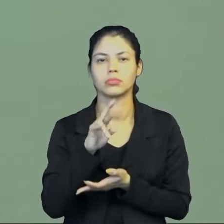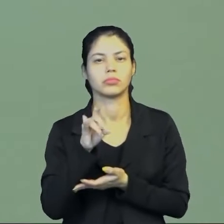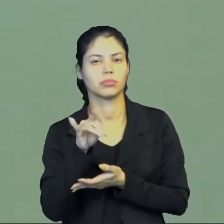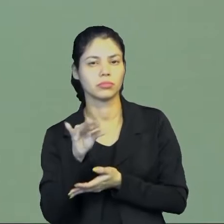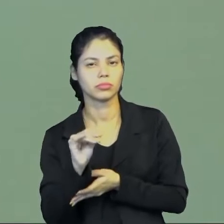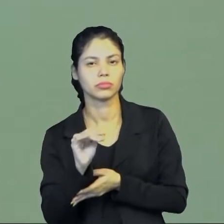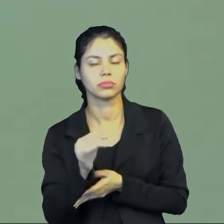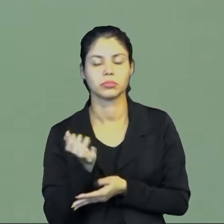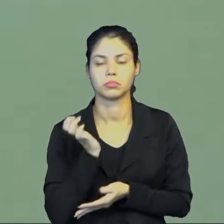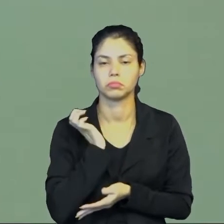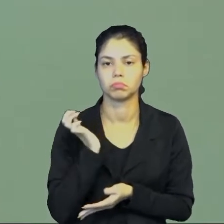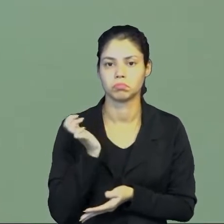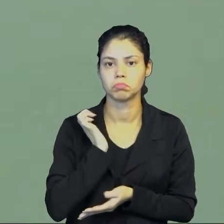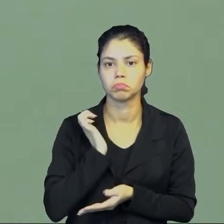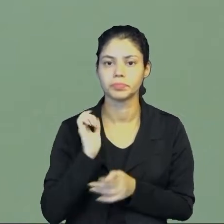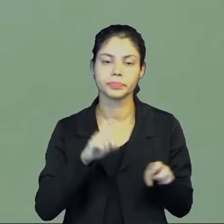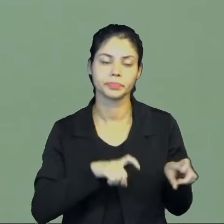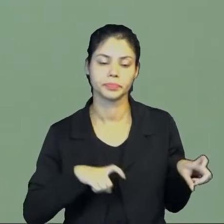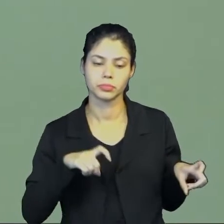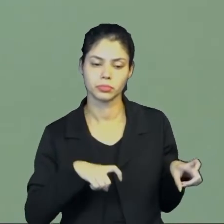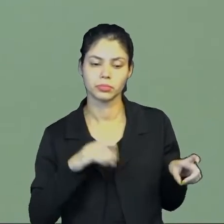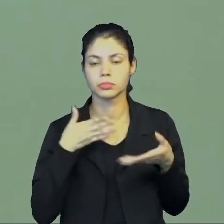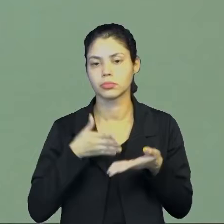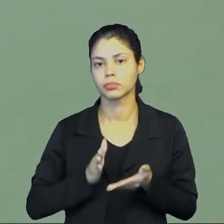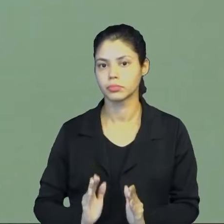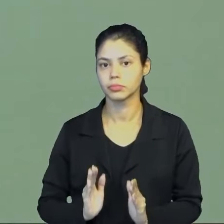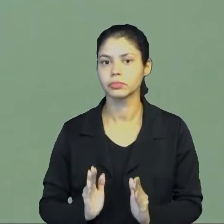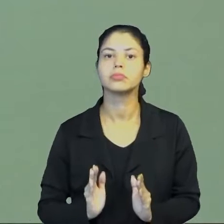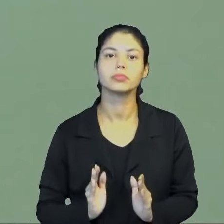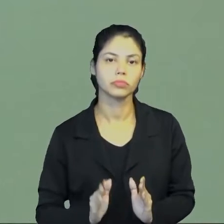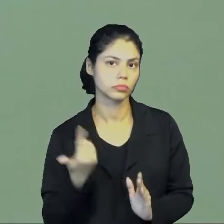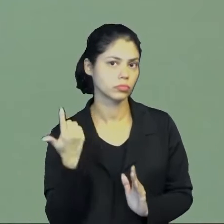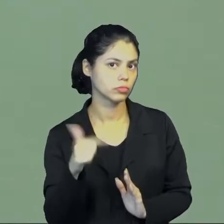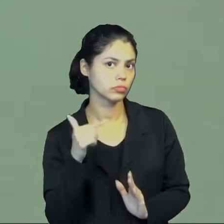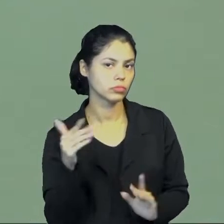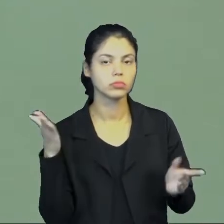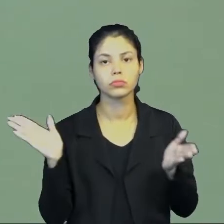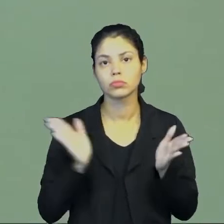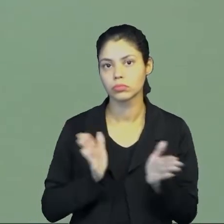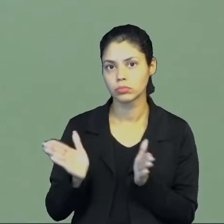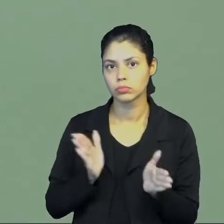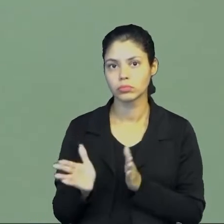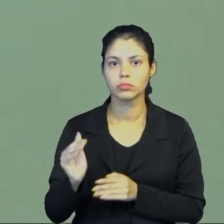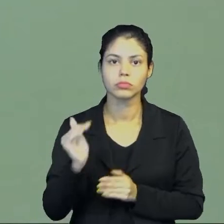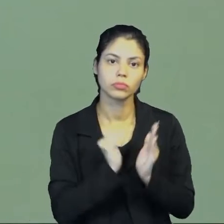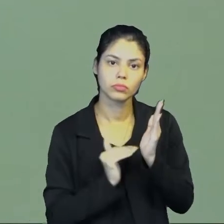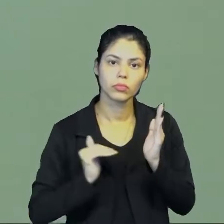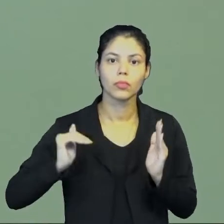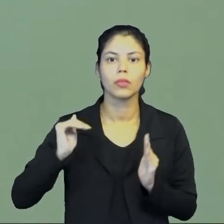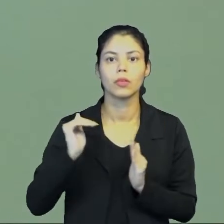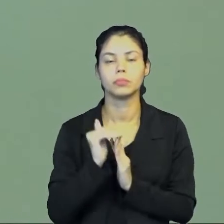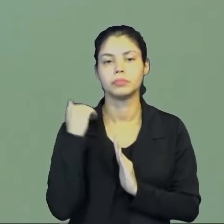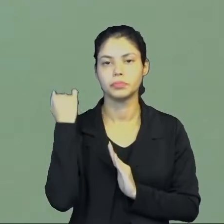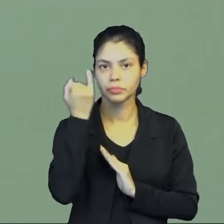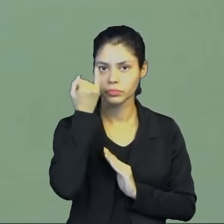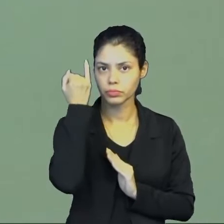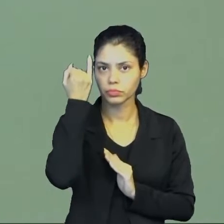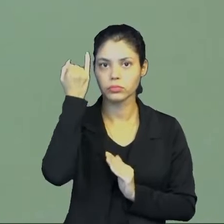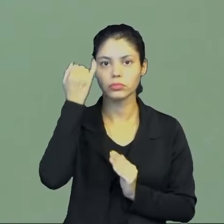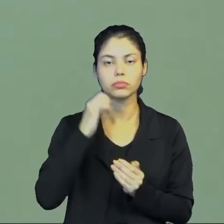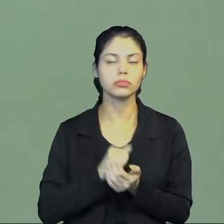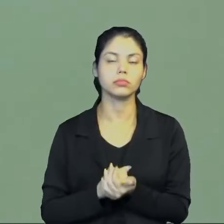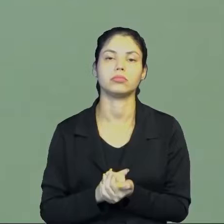elite nascida ali nas colônias, né, por não terem acesso aos cargos mais importantes, né, por